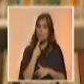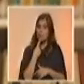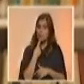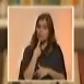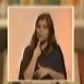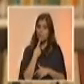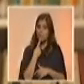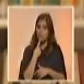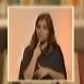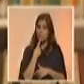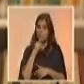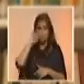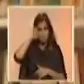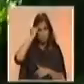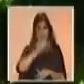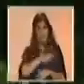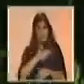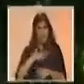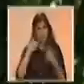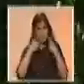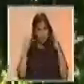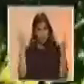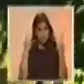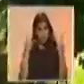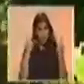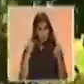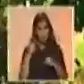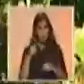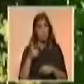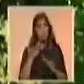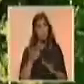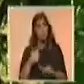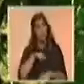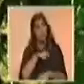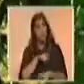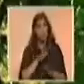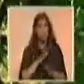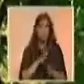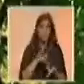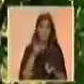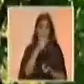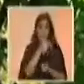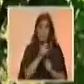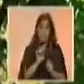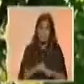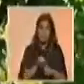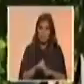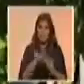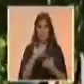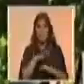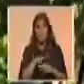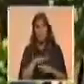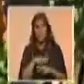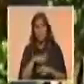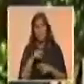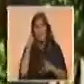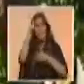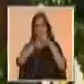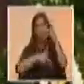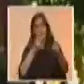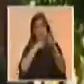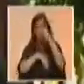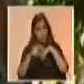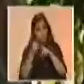são lesivas da saúde pública. Por muito críticos que possamos ser, de alguma forma, a indústria agroalimentar tende a